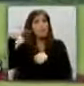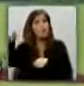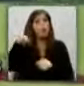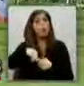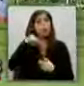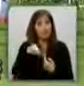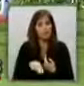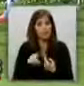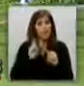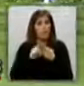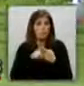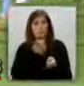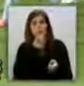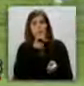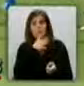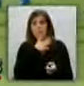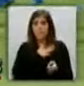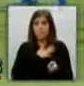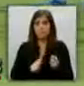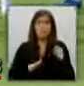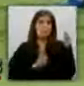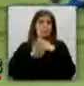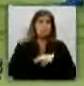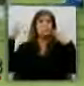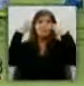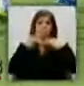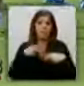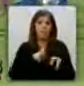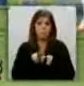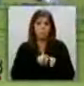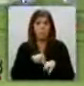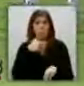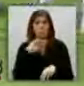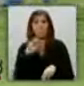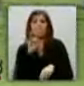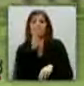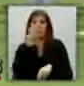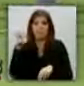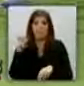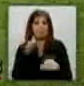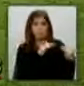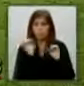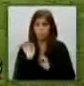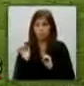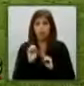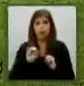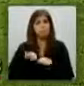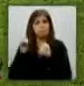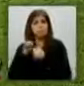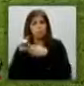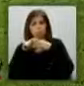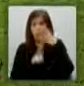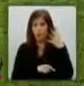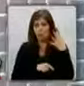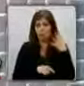Um empate basta aos encarnados para atingirem as meias finais da prova talisca não joga devido a castigo e há quatro lesionados gaita e César